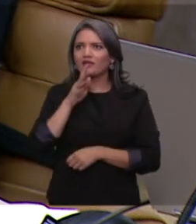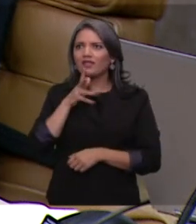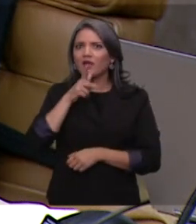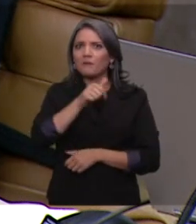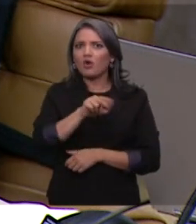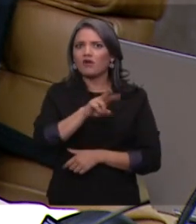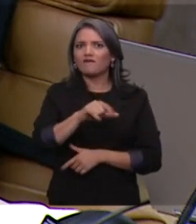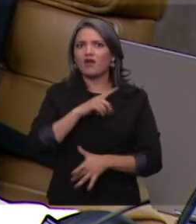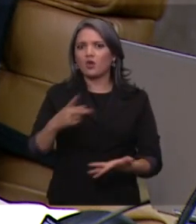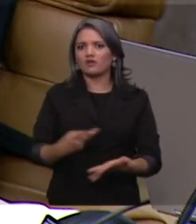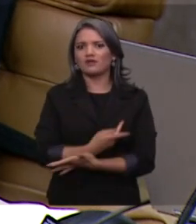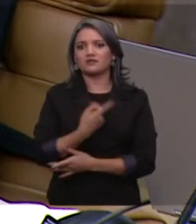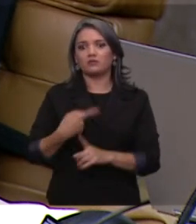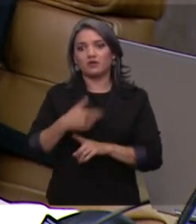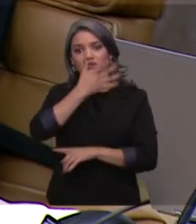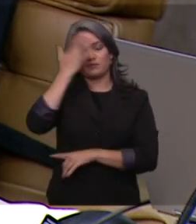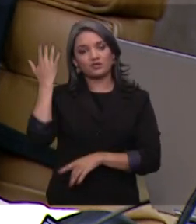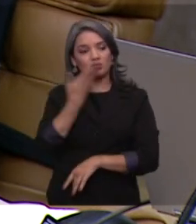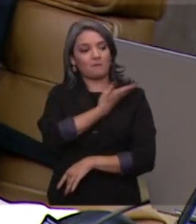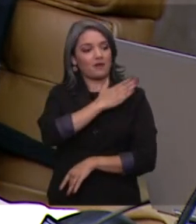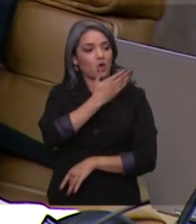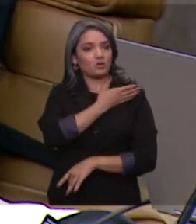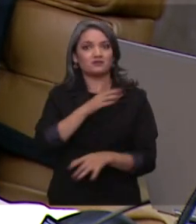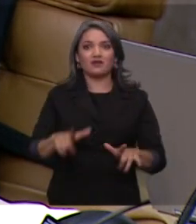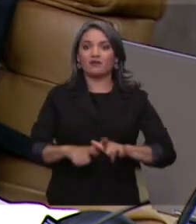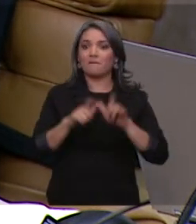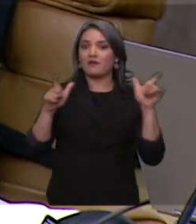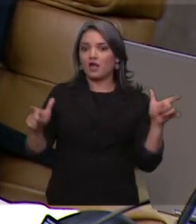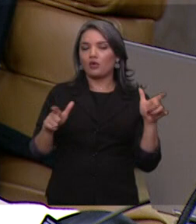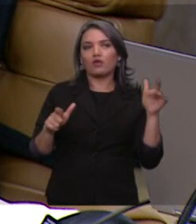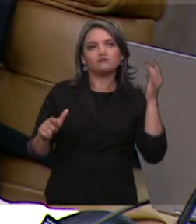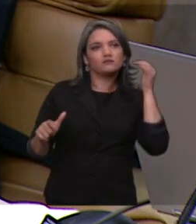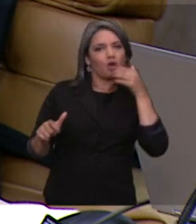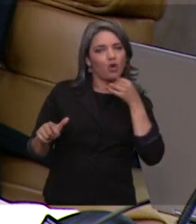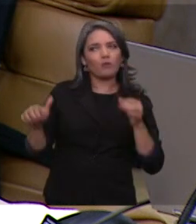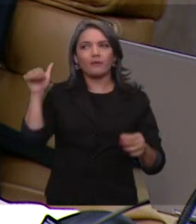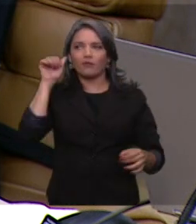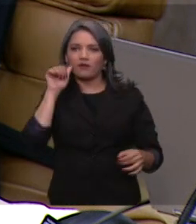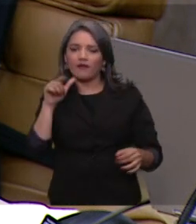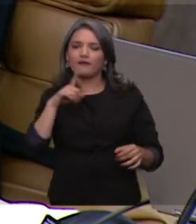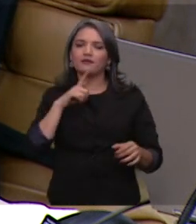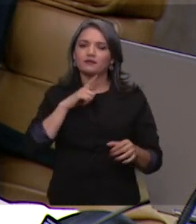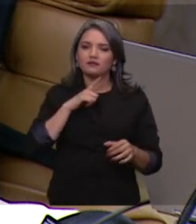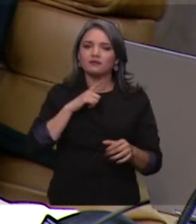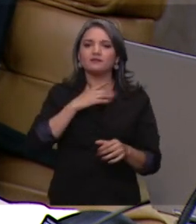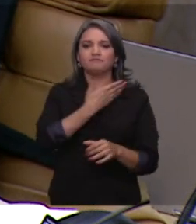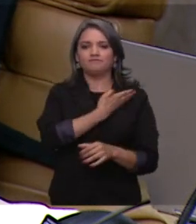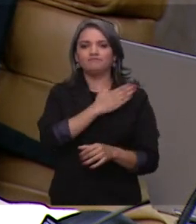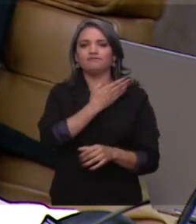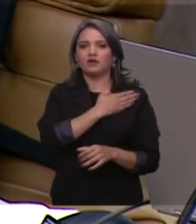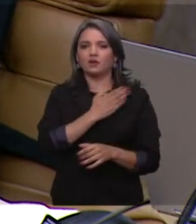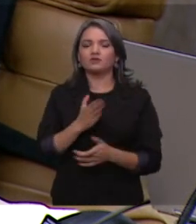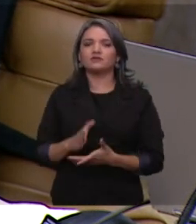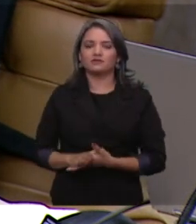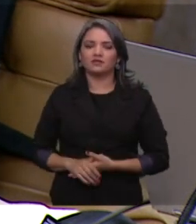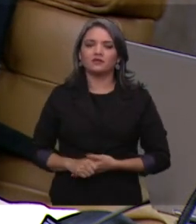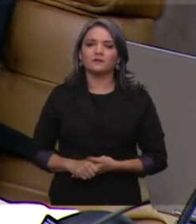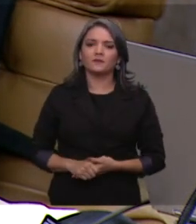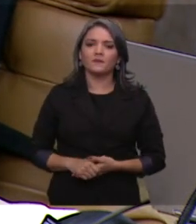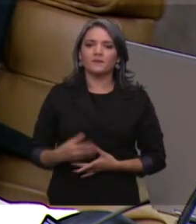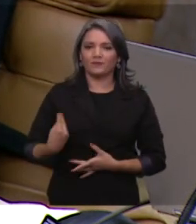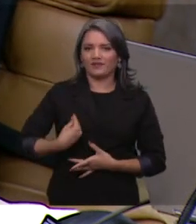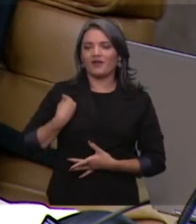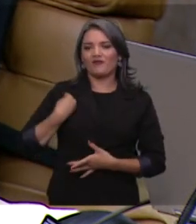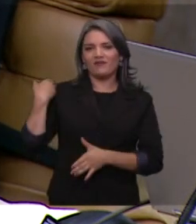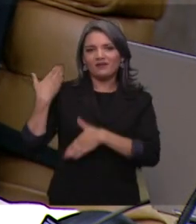a maioria das pessoas que têm preconceito, inclusive homens e mulheres que têm um preconceito contra mulheres na sua trajetória de vida, na